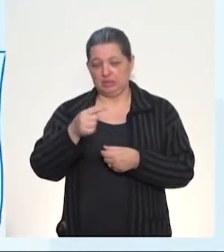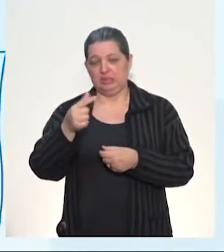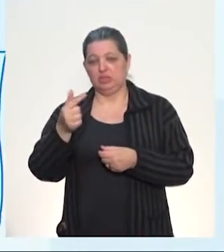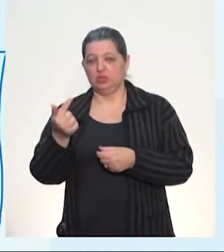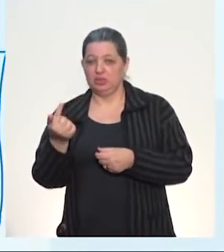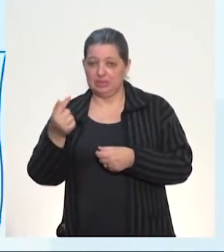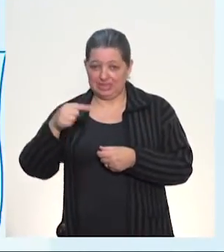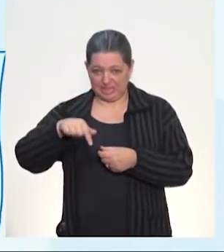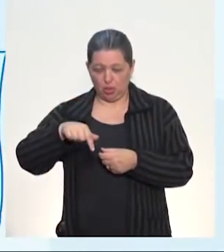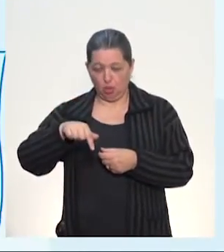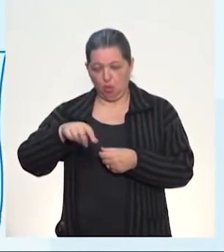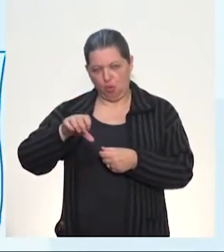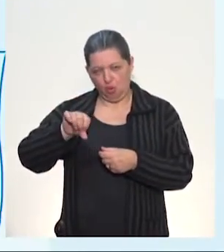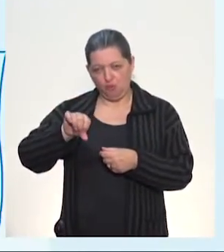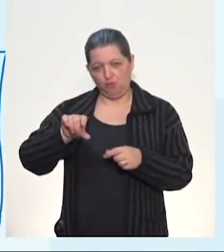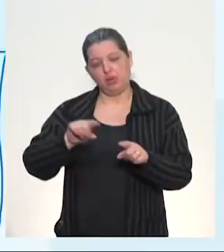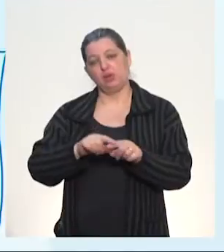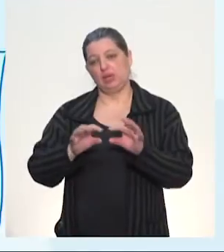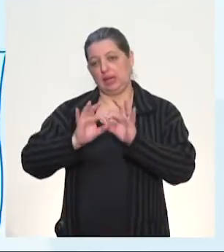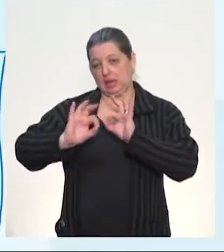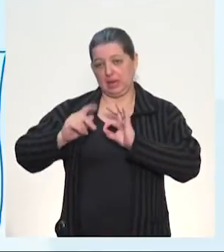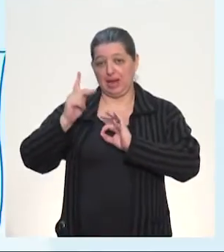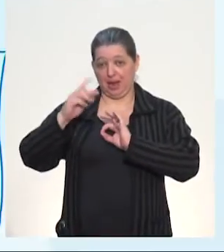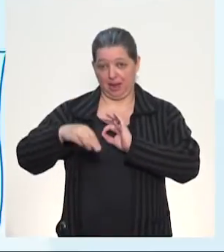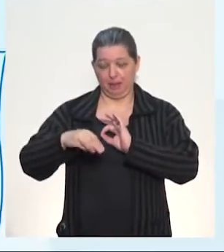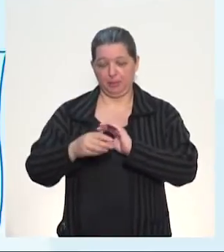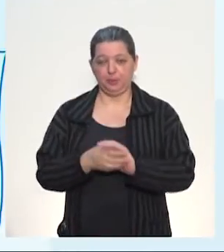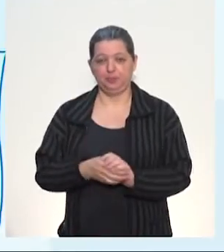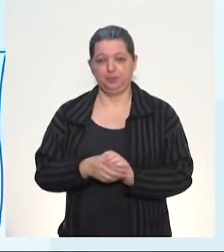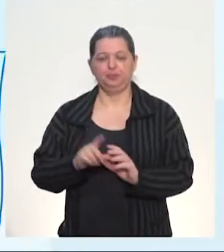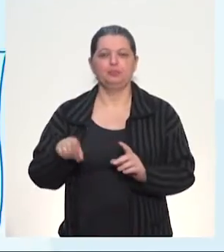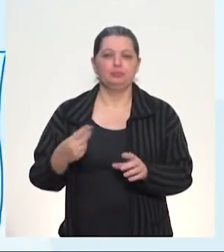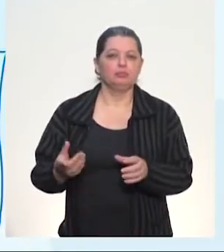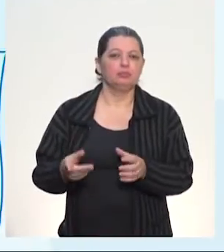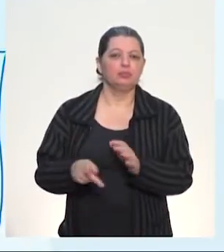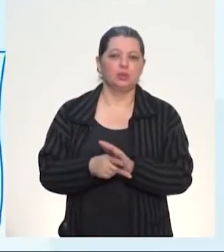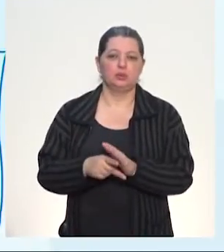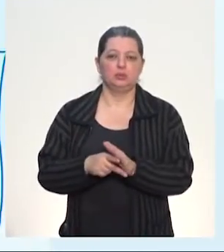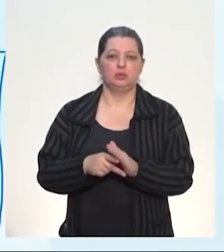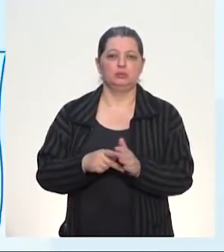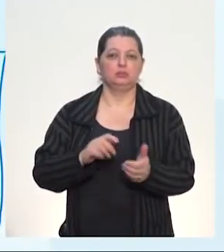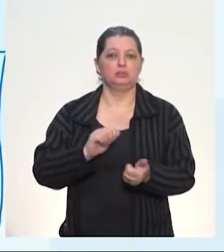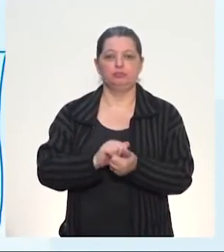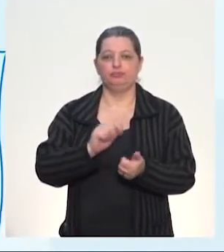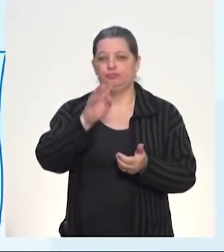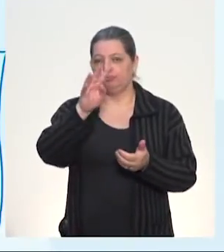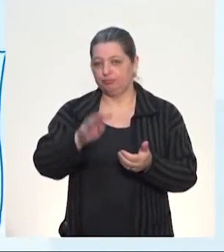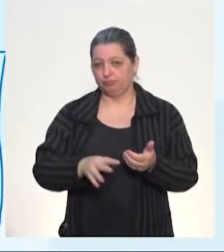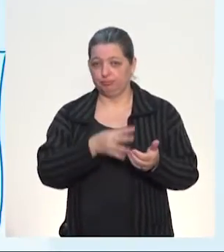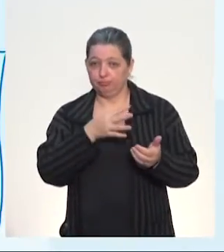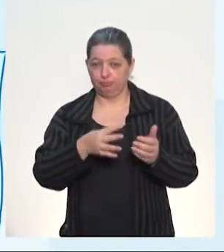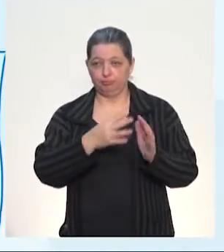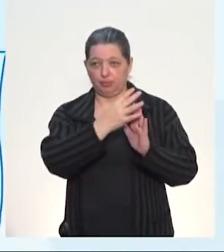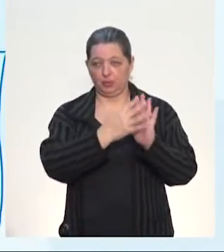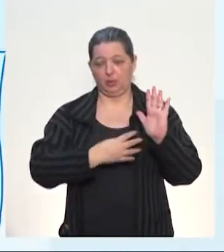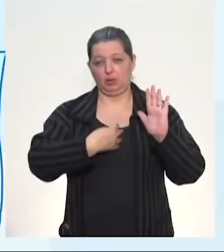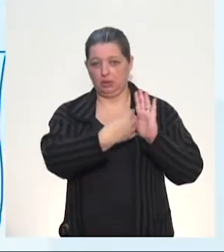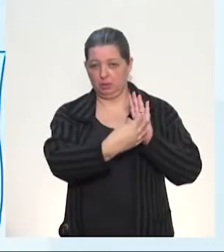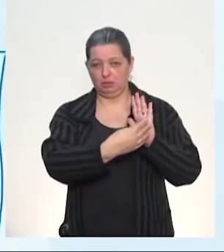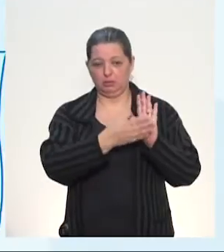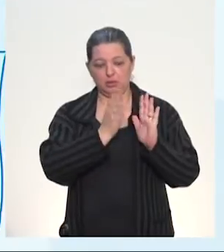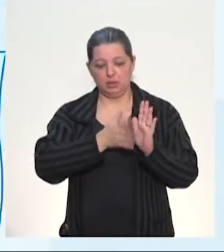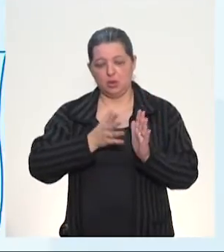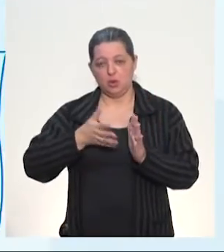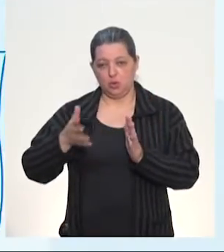919 quilômetros, ok? Após eu encaixar aqui no quadro de classes e ordens, eu vou ter que